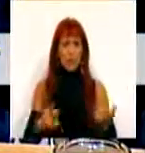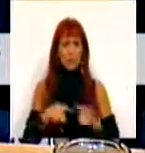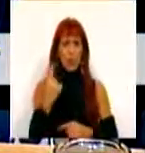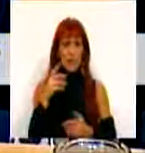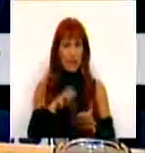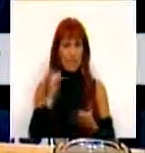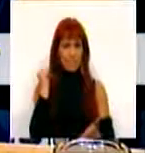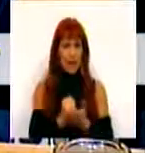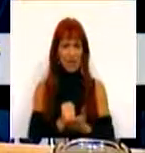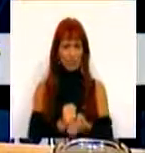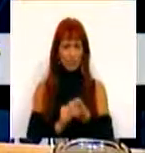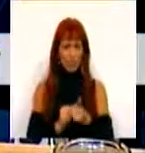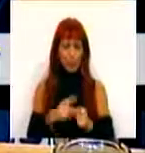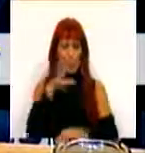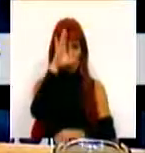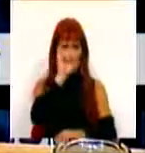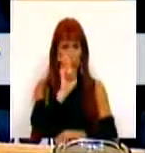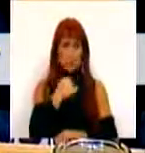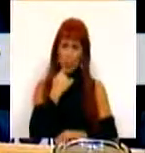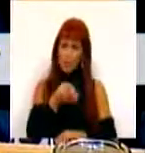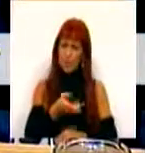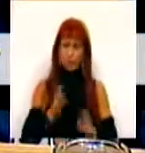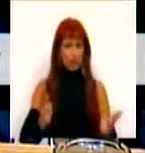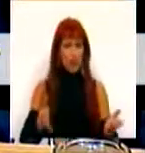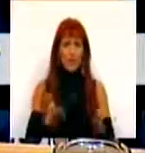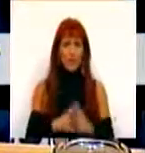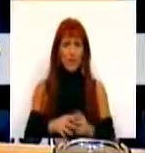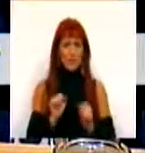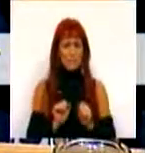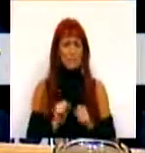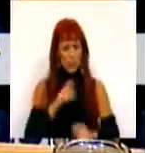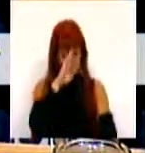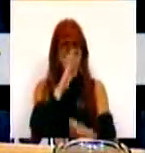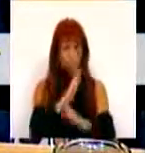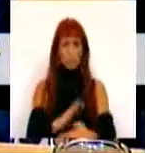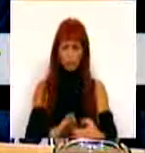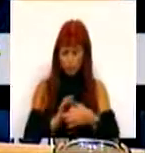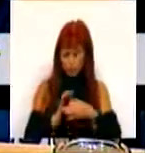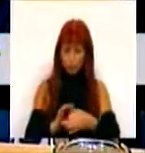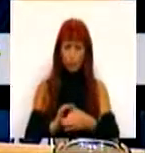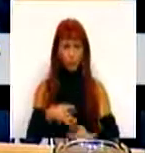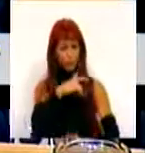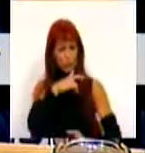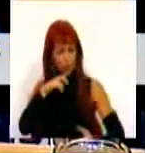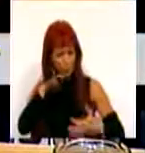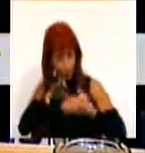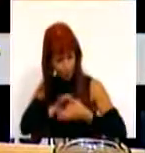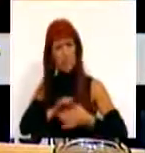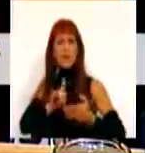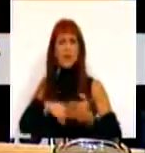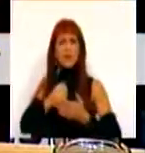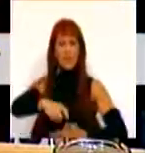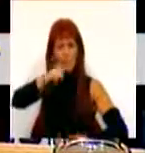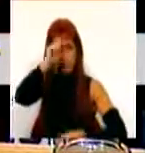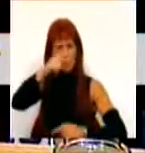das marcas d'água deste Governo, tenho dito, é o seu empenho coerente, comprometido, sempre com